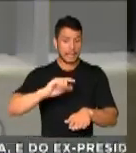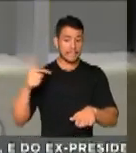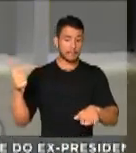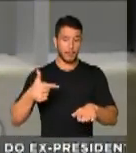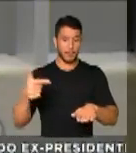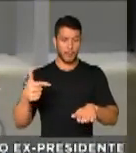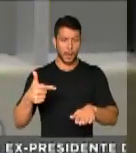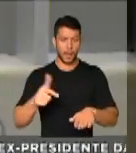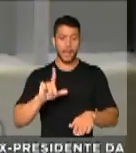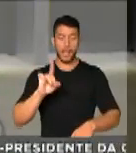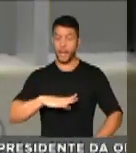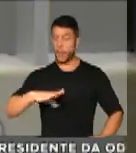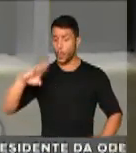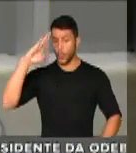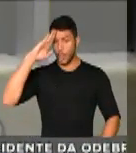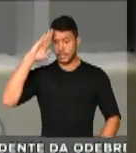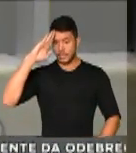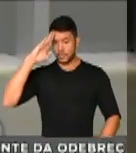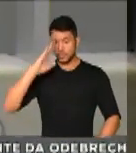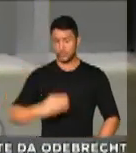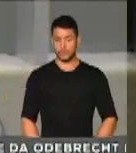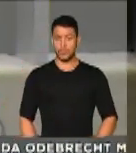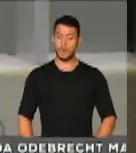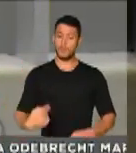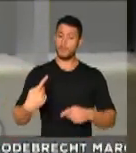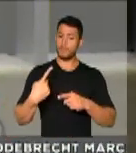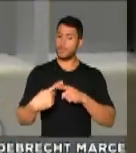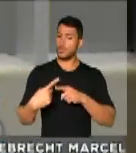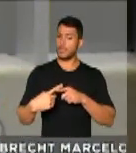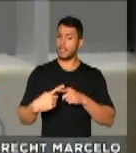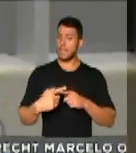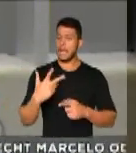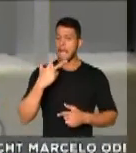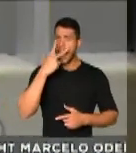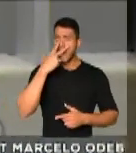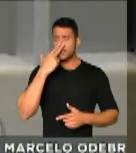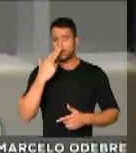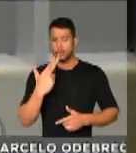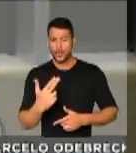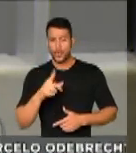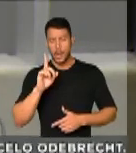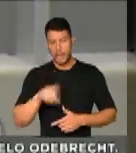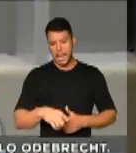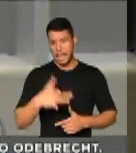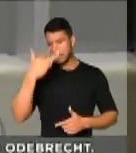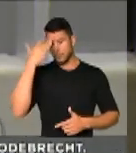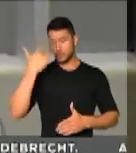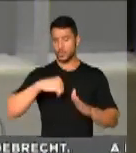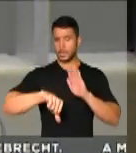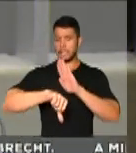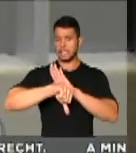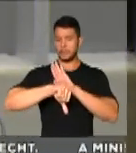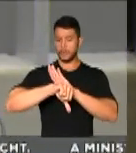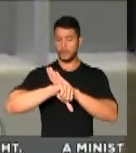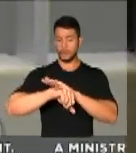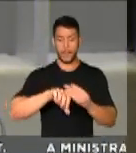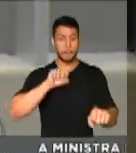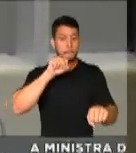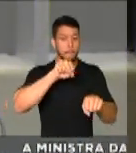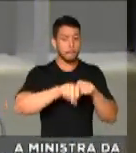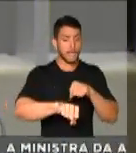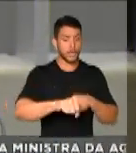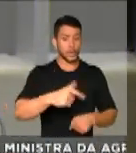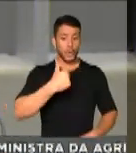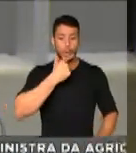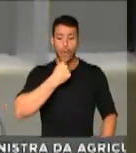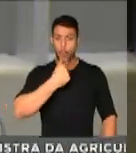dados pelo exército, porque havia ali a ideia de que pudessem ser criminosos. Mataram um pai de